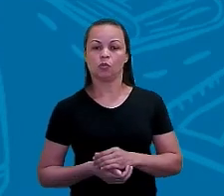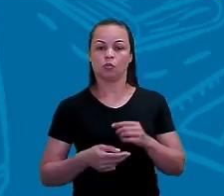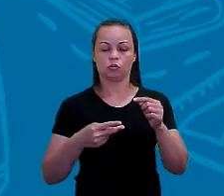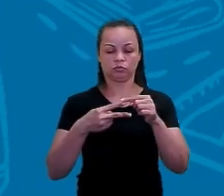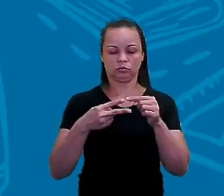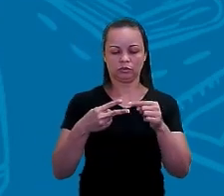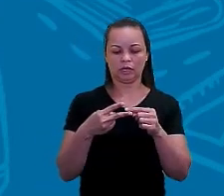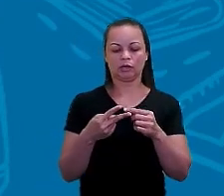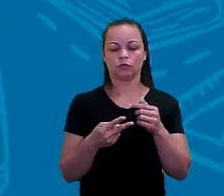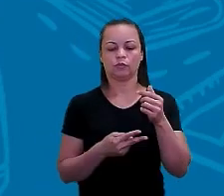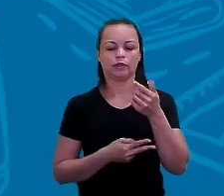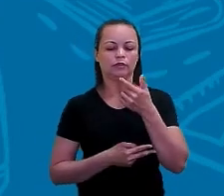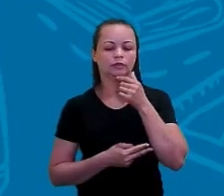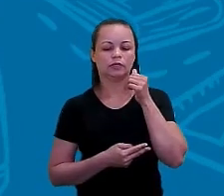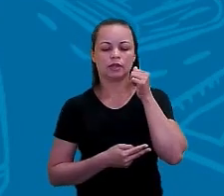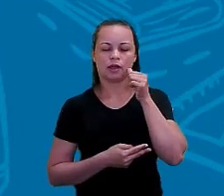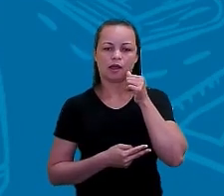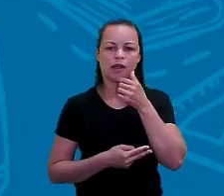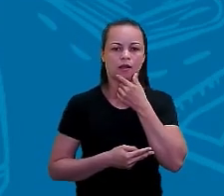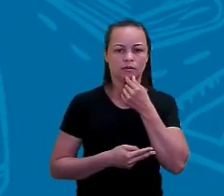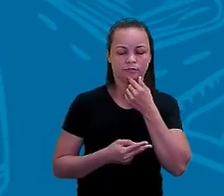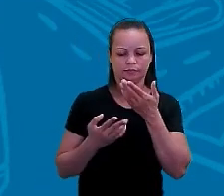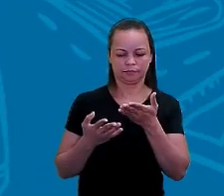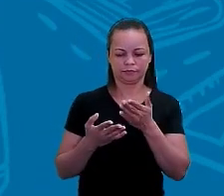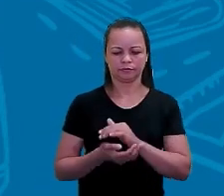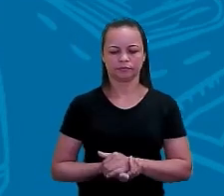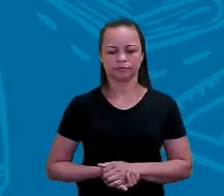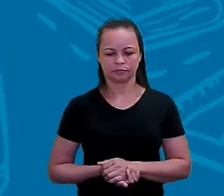e Elsa, que diz assim, what